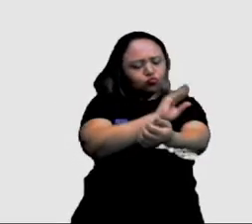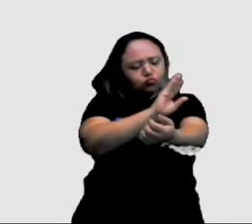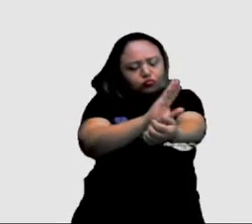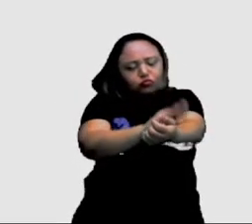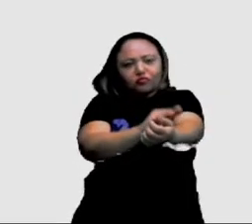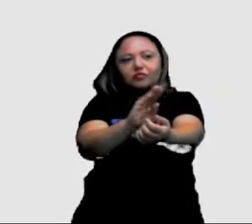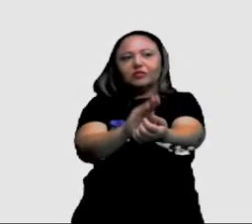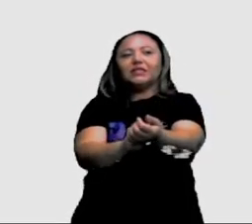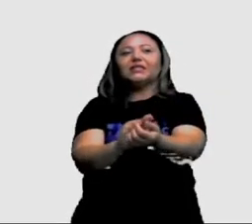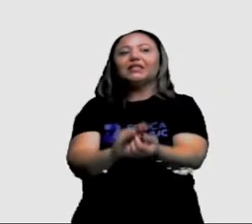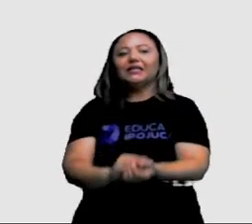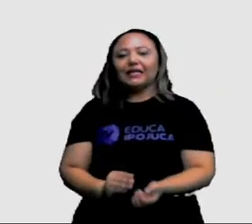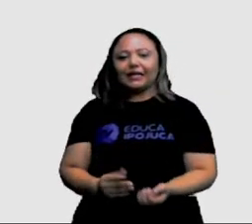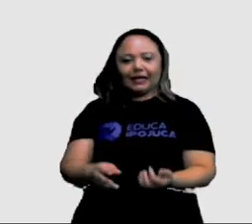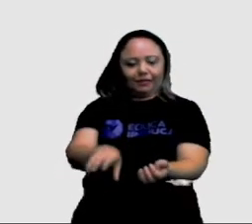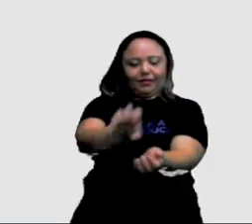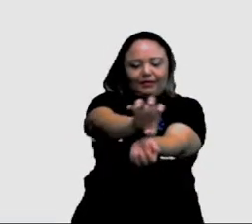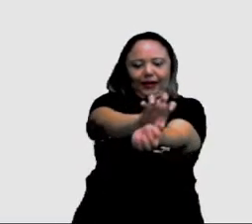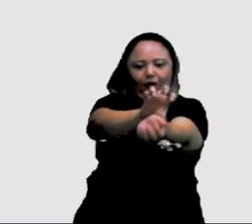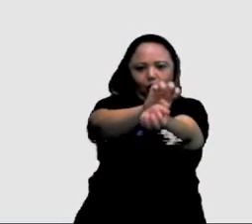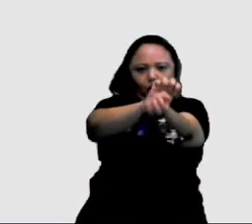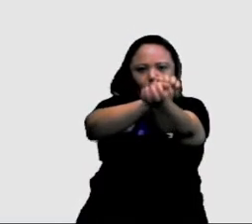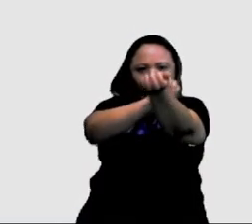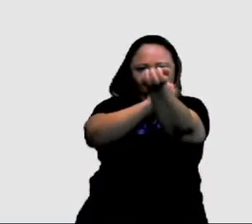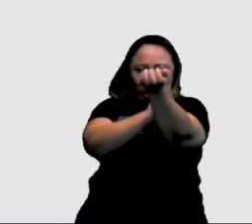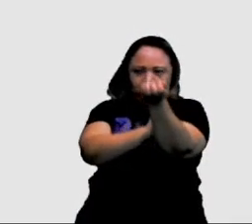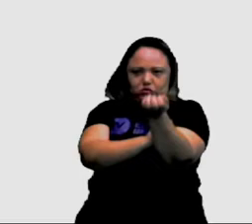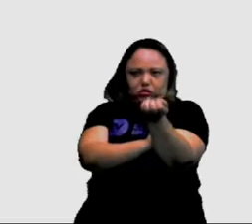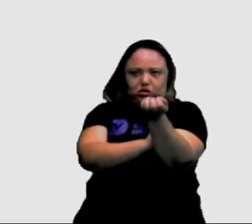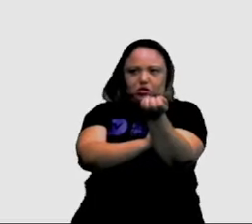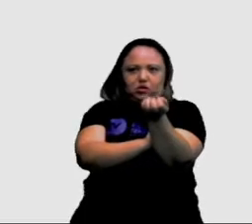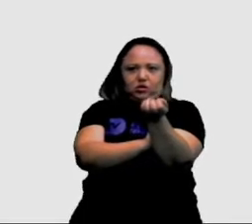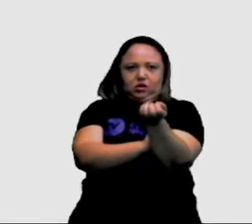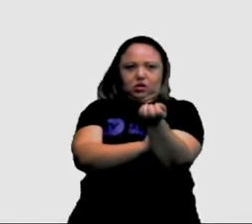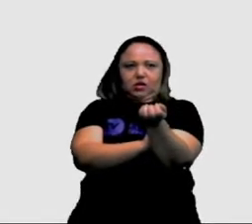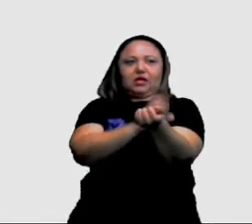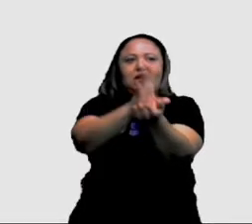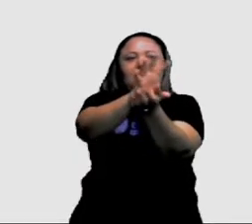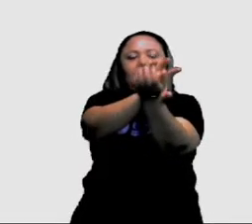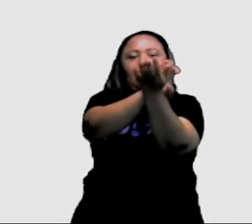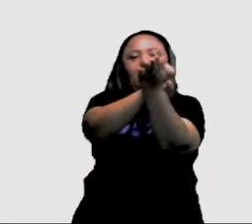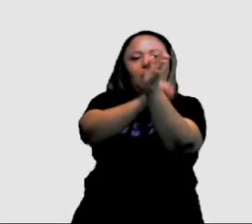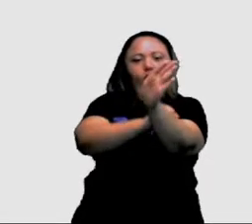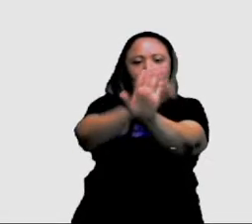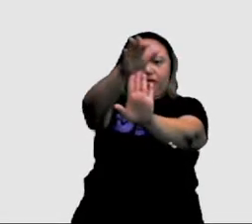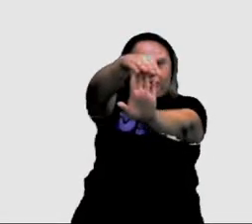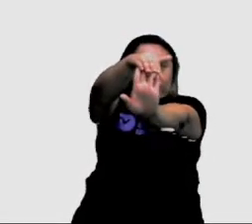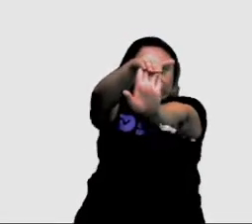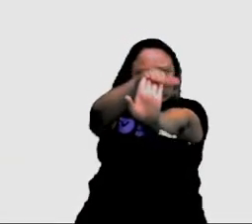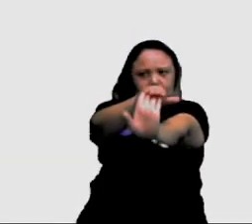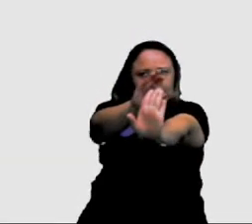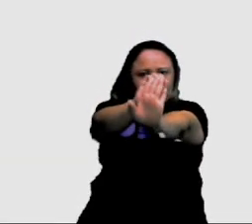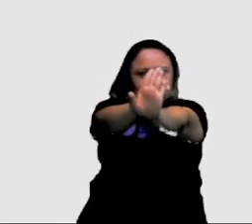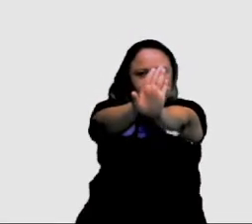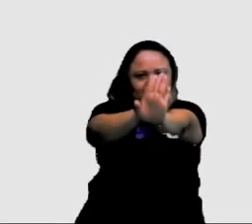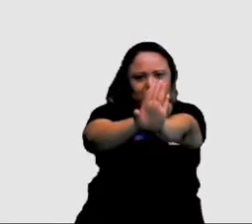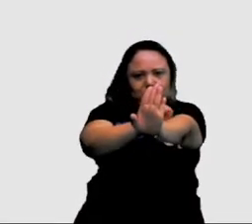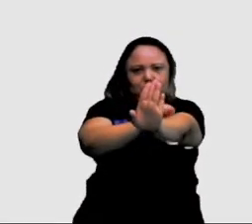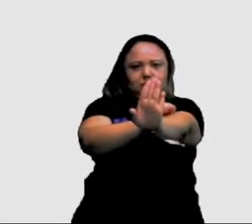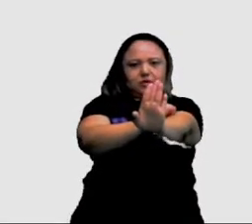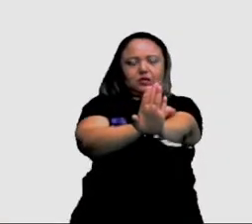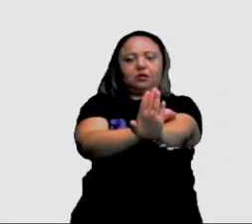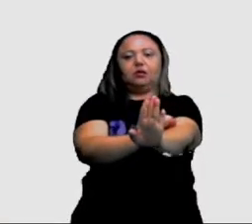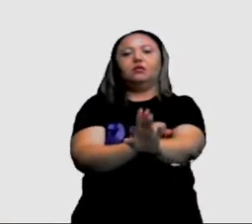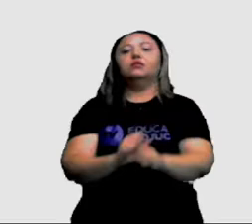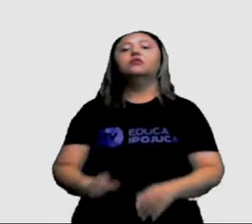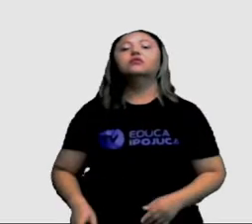músculos, eles têm que, então, contrair, tá? Em um exercício mais de uma vez, aonde você vai estar usando ali toda a